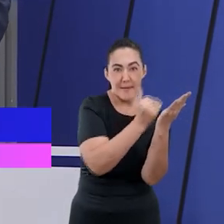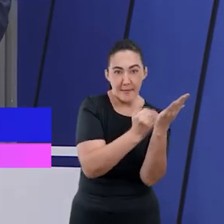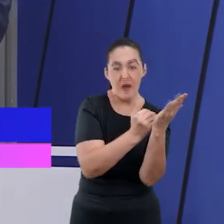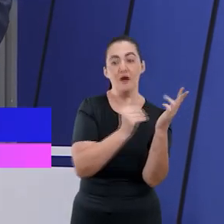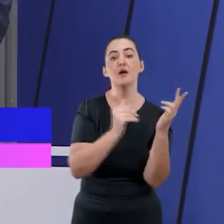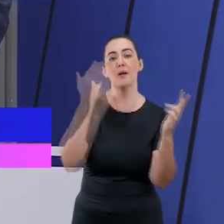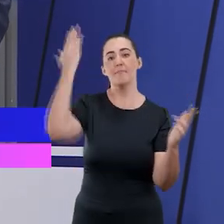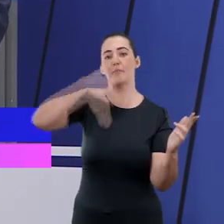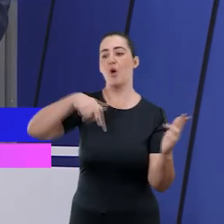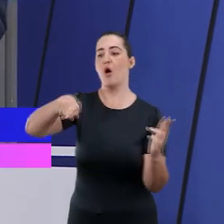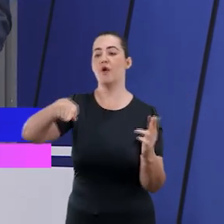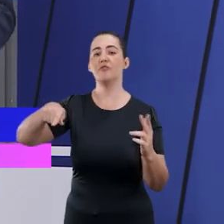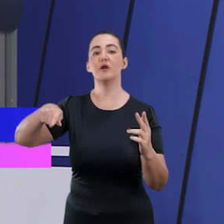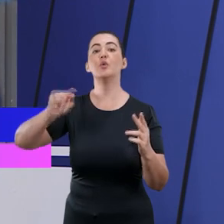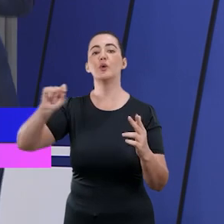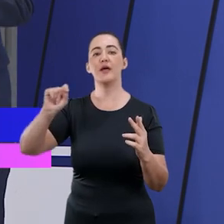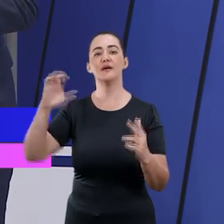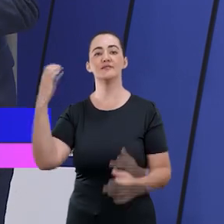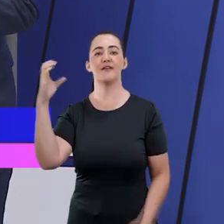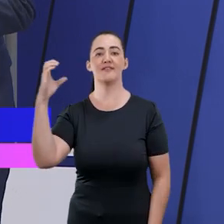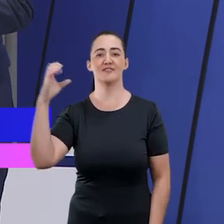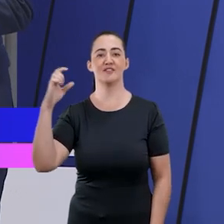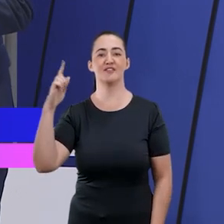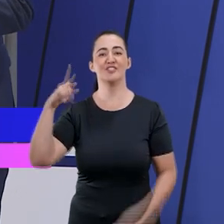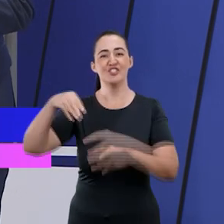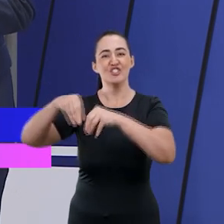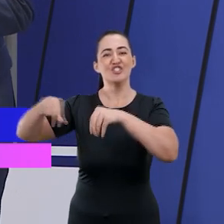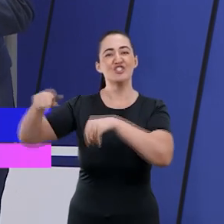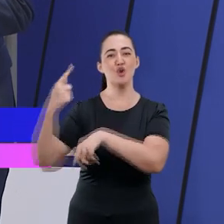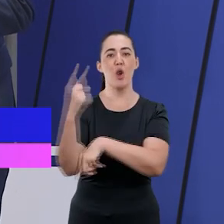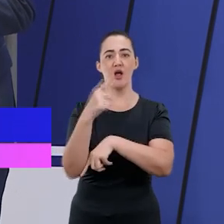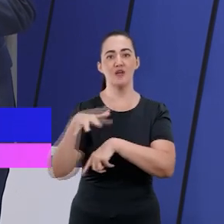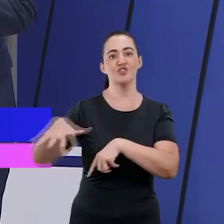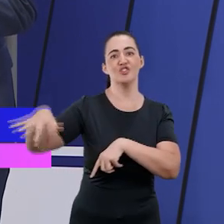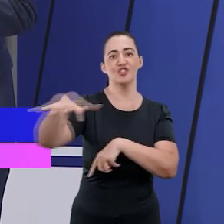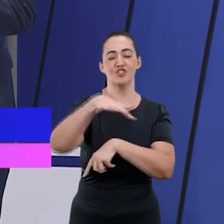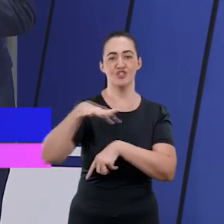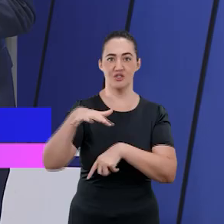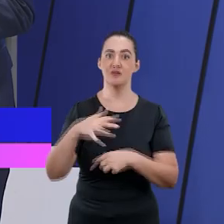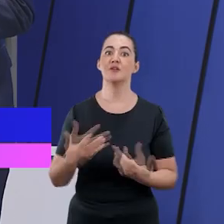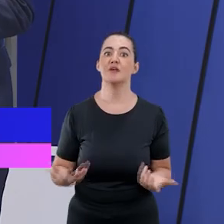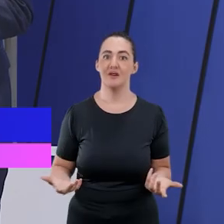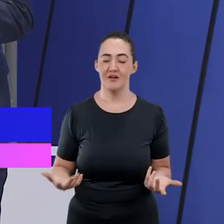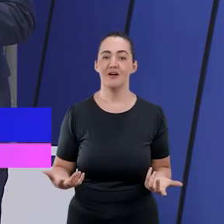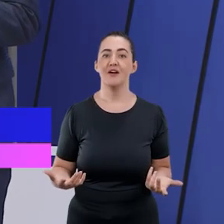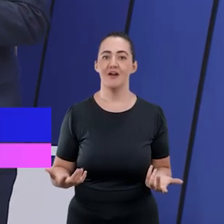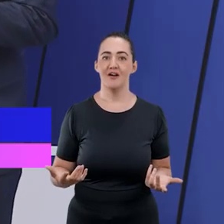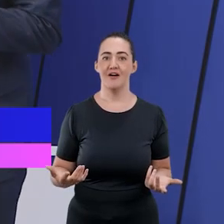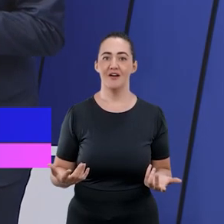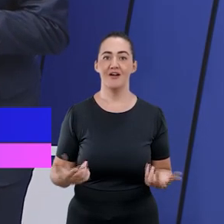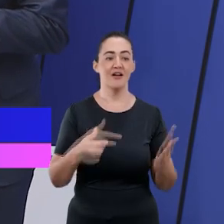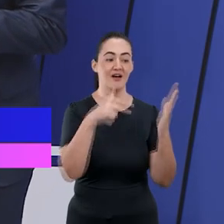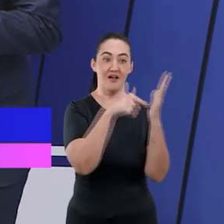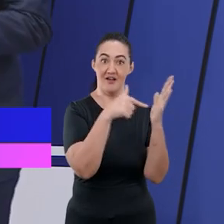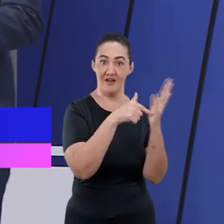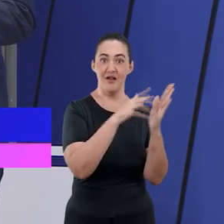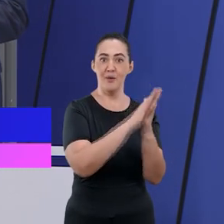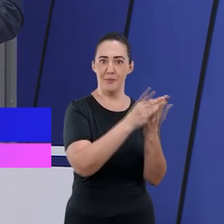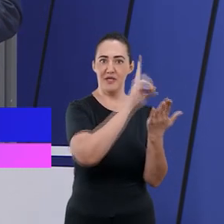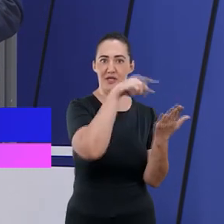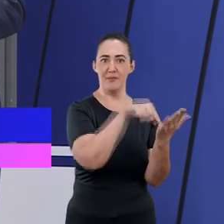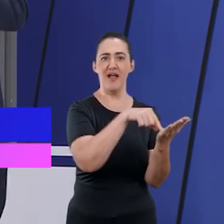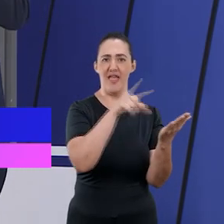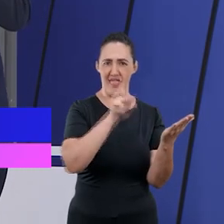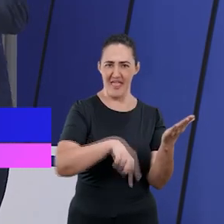um livro de ciência, mas a Bíblia contém ciência, entendeu? Não é um livro com explicações científicas, mas